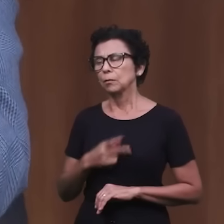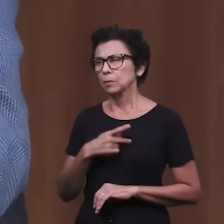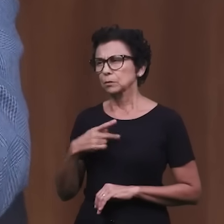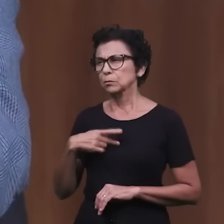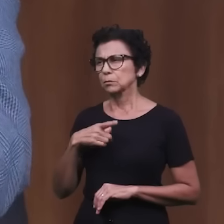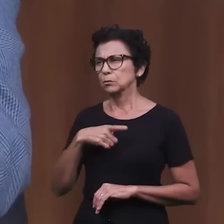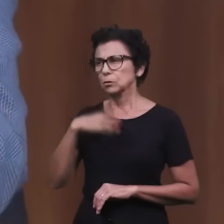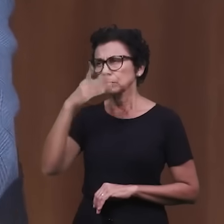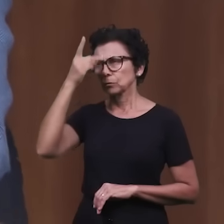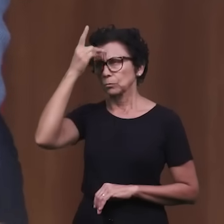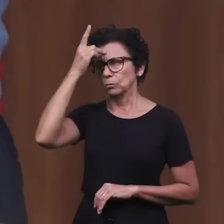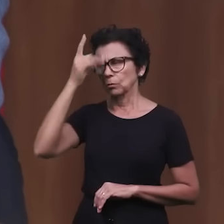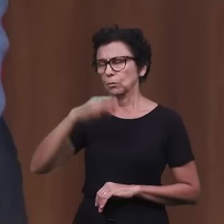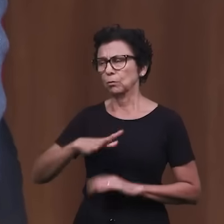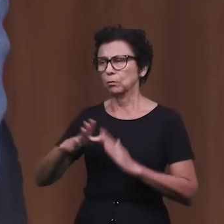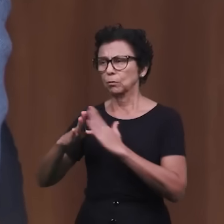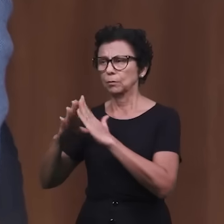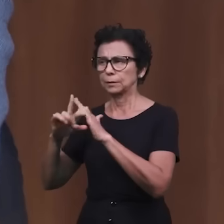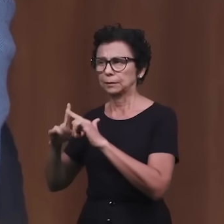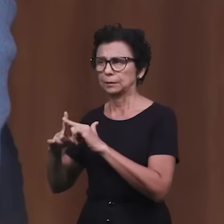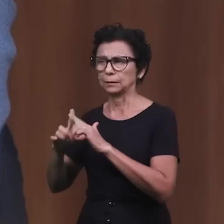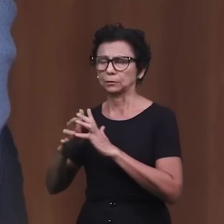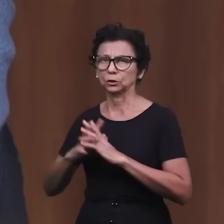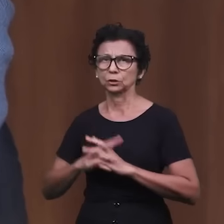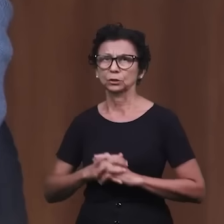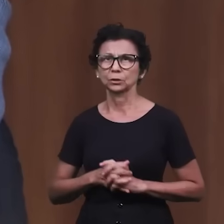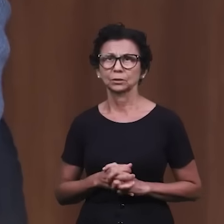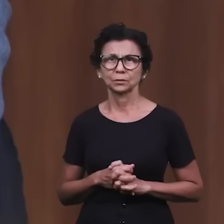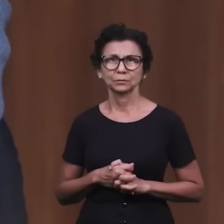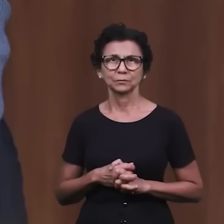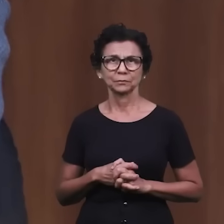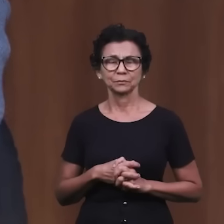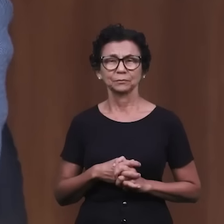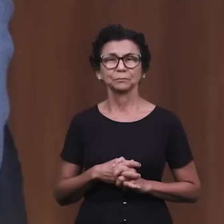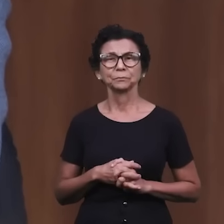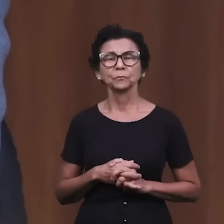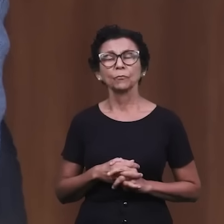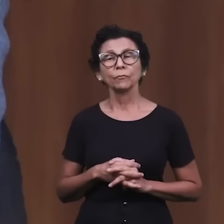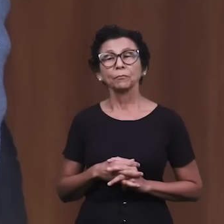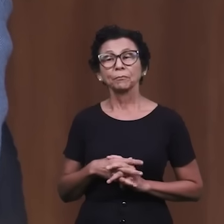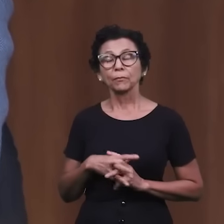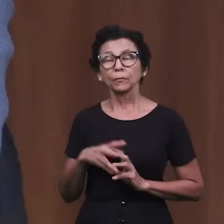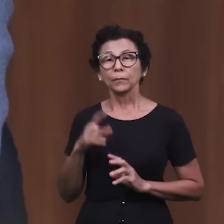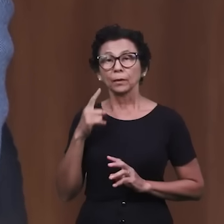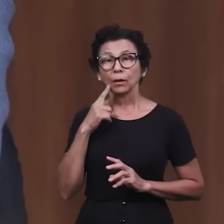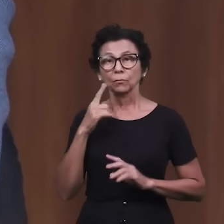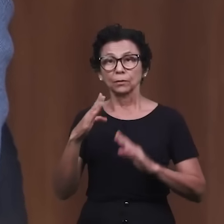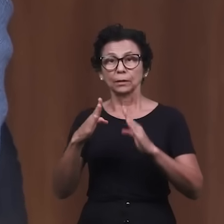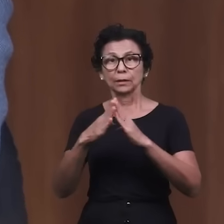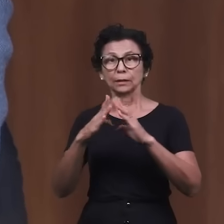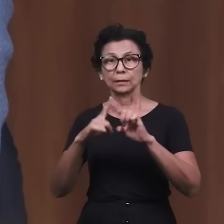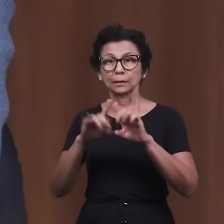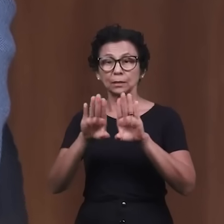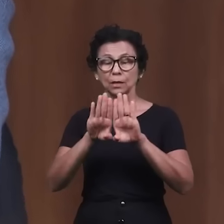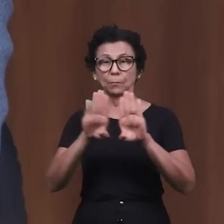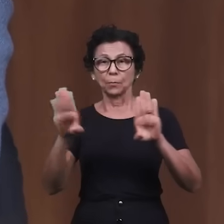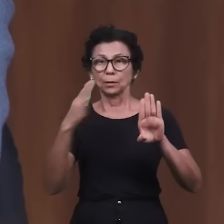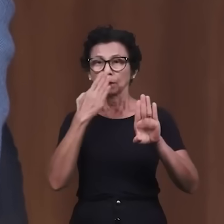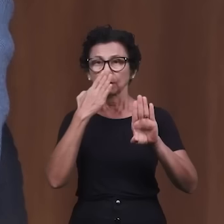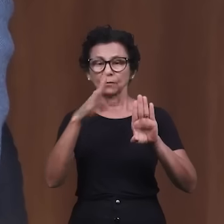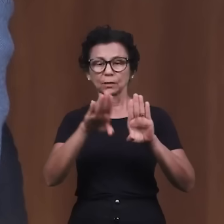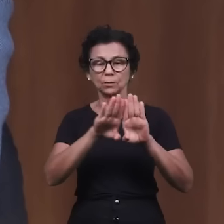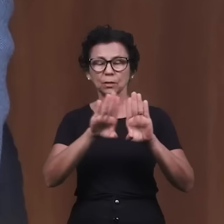contar. Eu via a porta, eu nunca me esqueci desse dom. Eu via a porta da igreja, a porta da